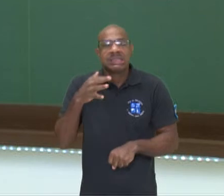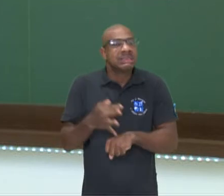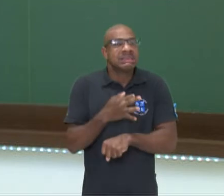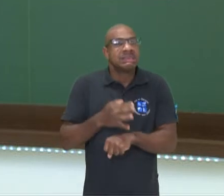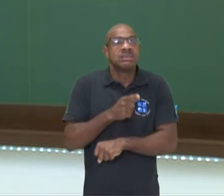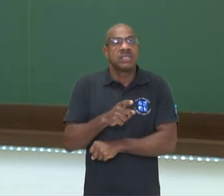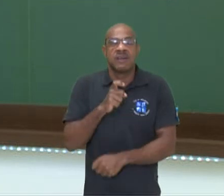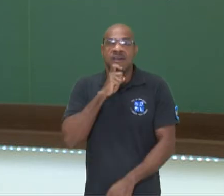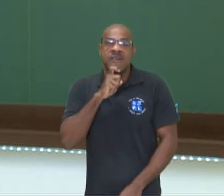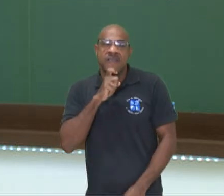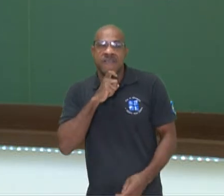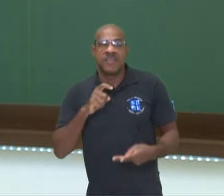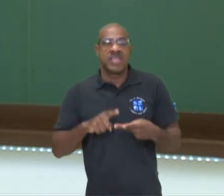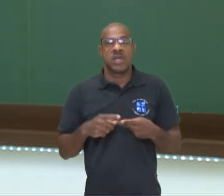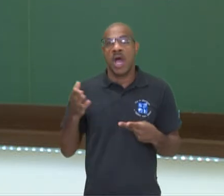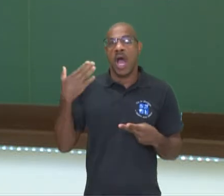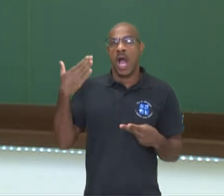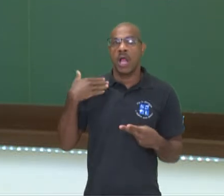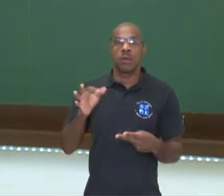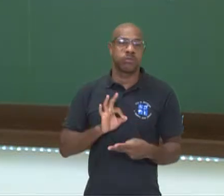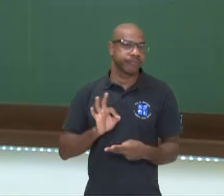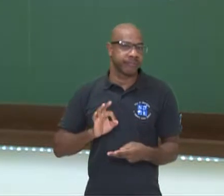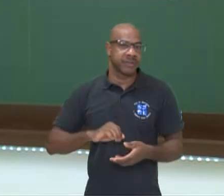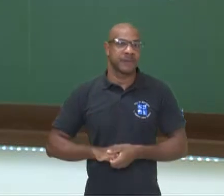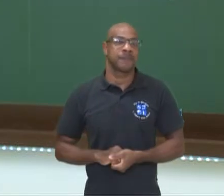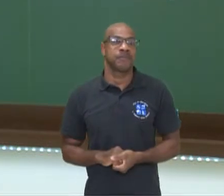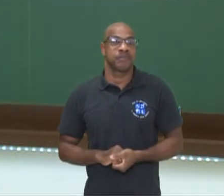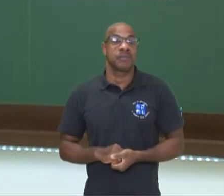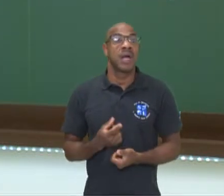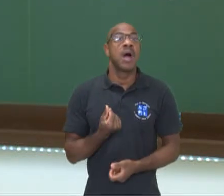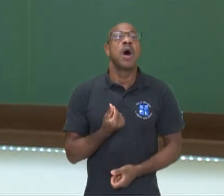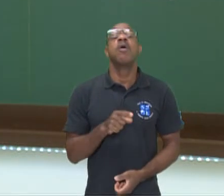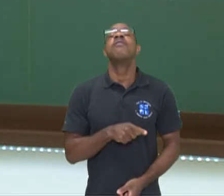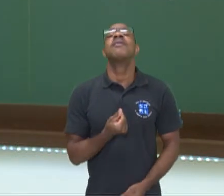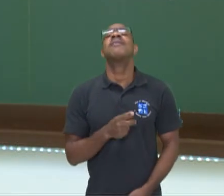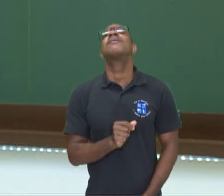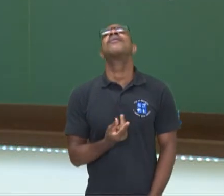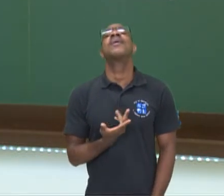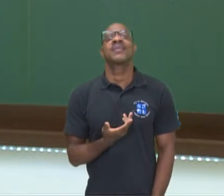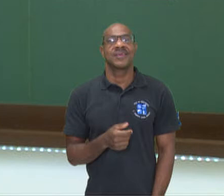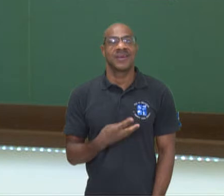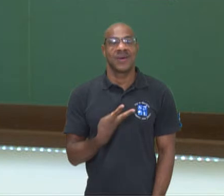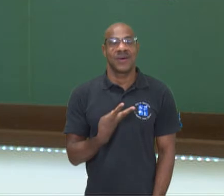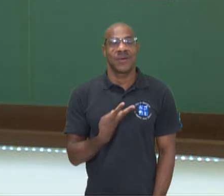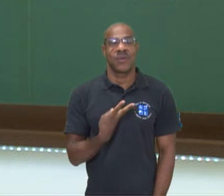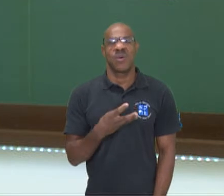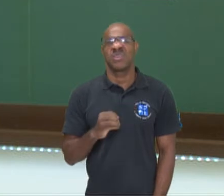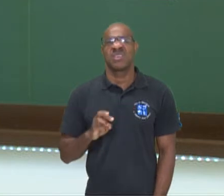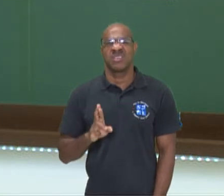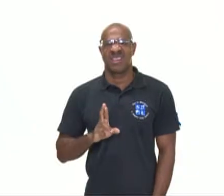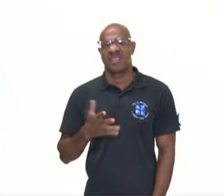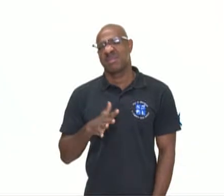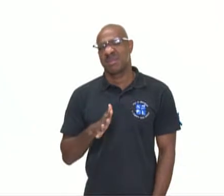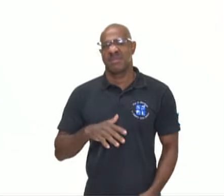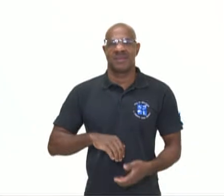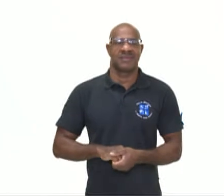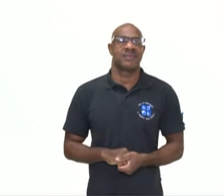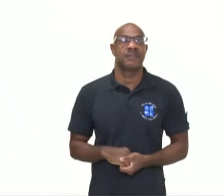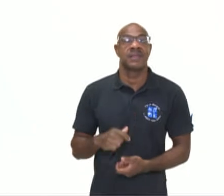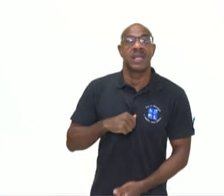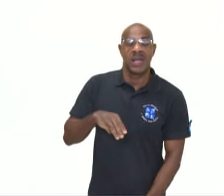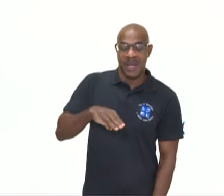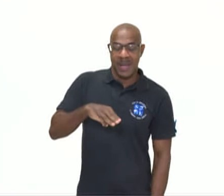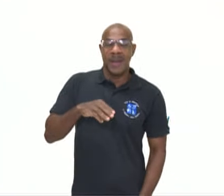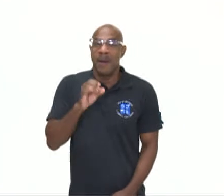adquirir uma é entre 400 e 800 reais, tá bom? E o mini porco, oh, que